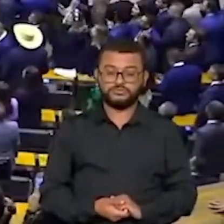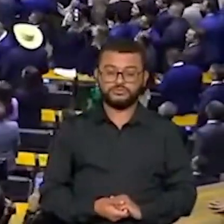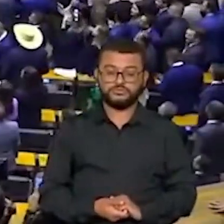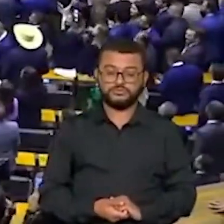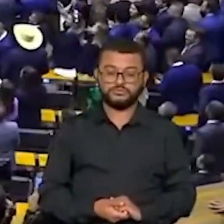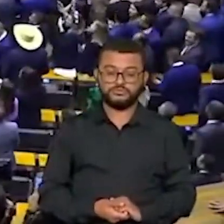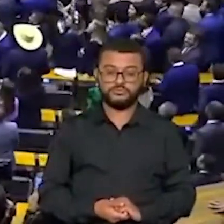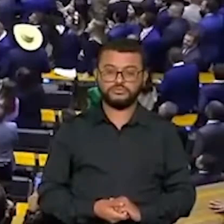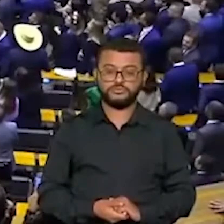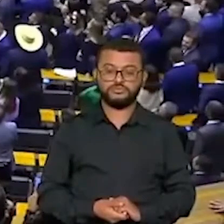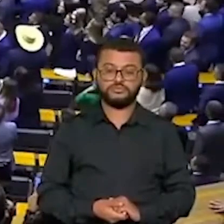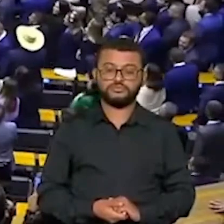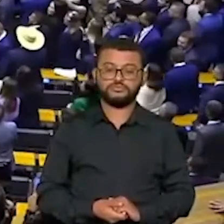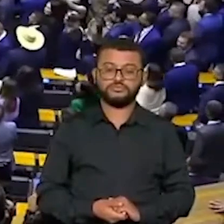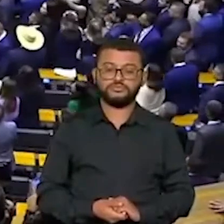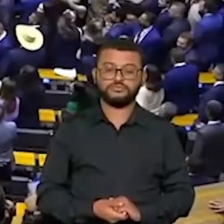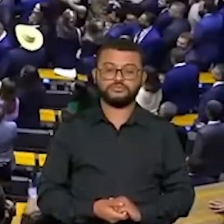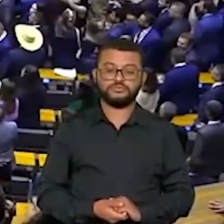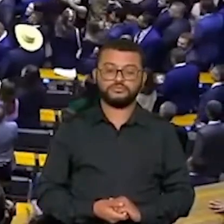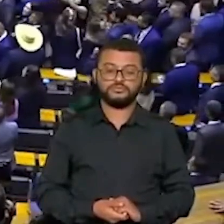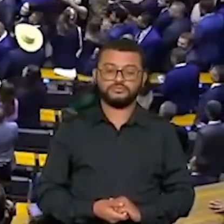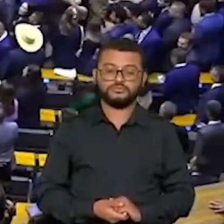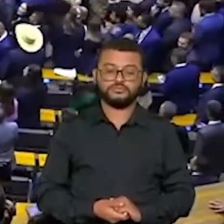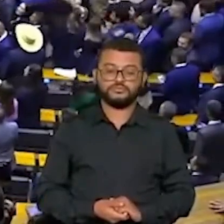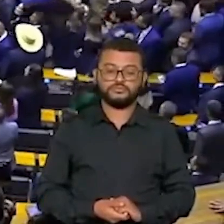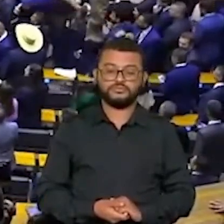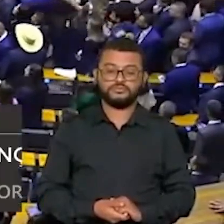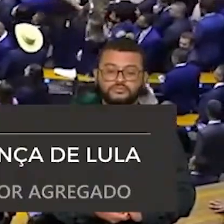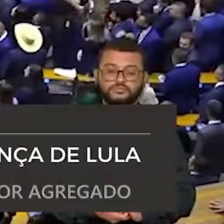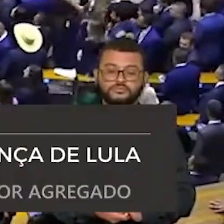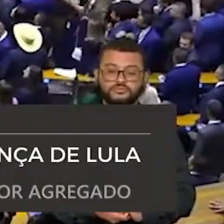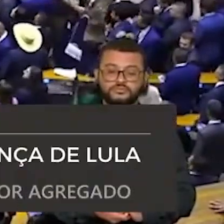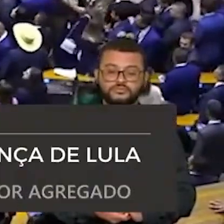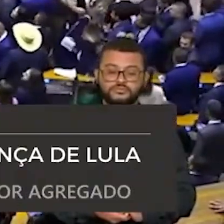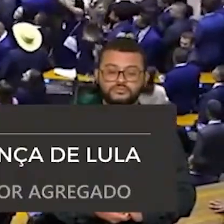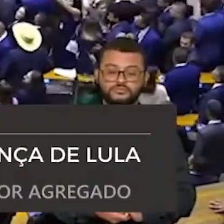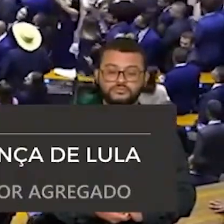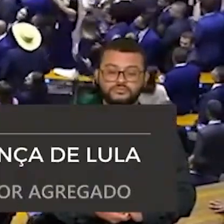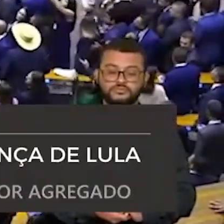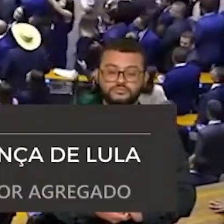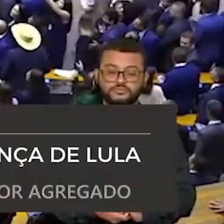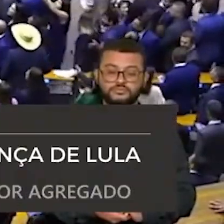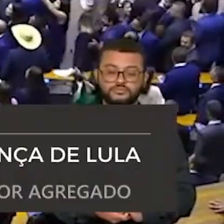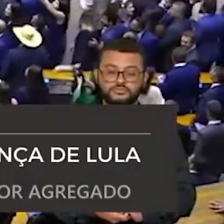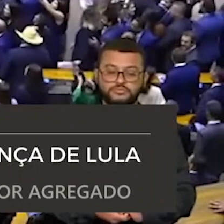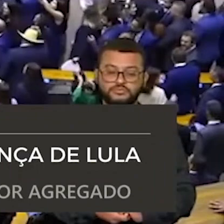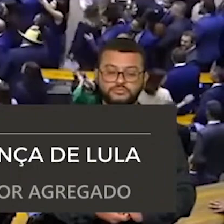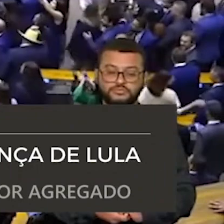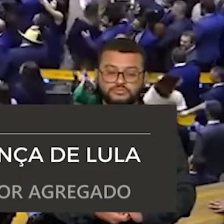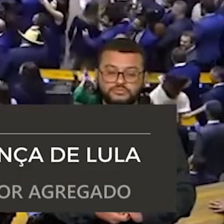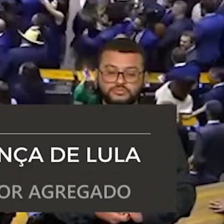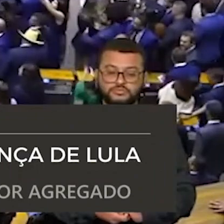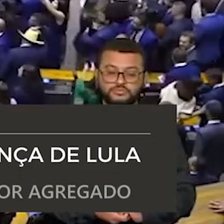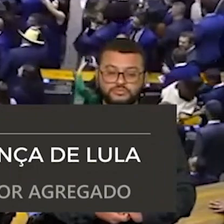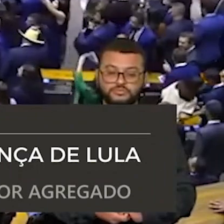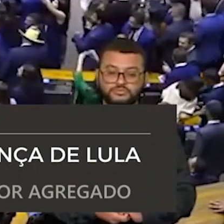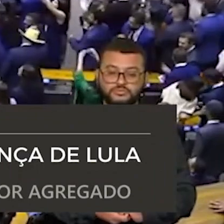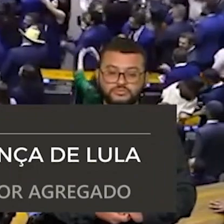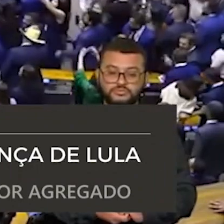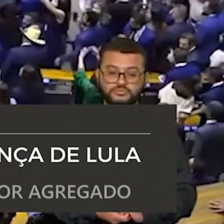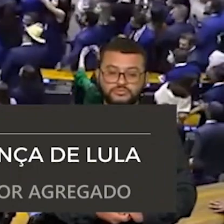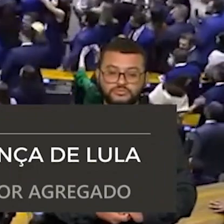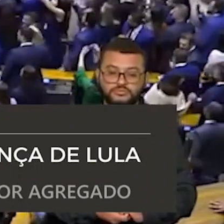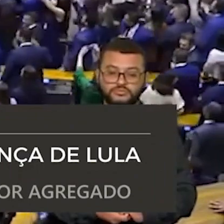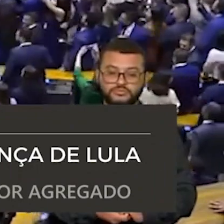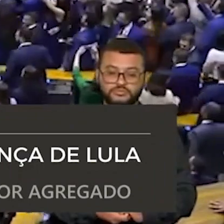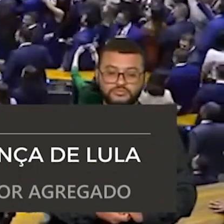definida mas de acordo com o secretário extraordinário da reforma tributária Bernar api o valor do novo imposto deve